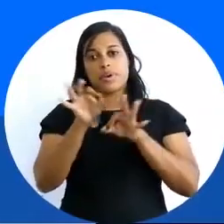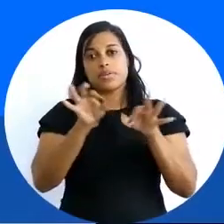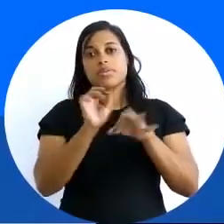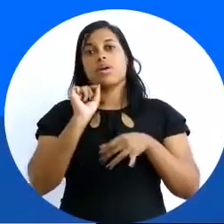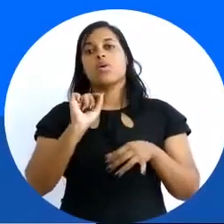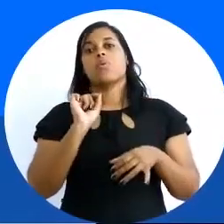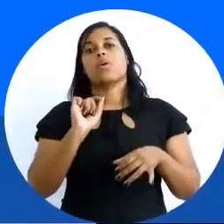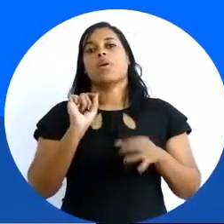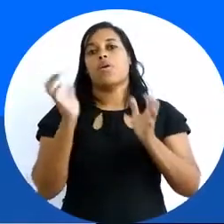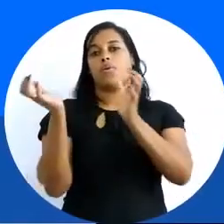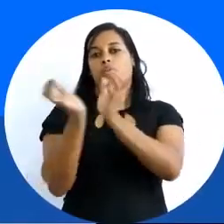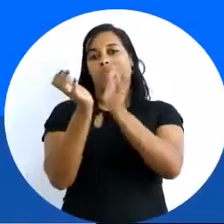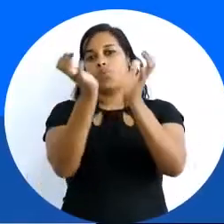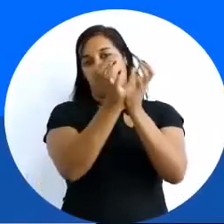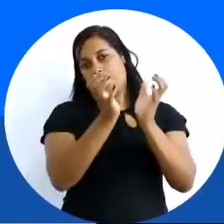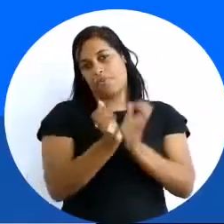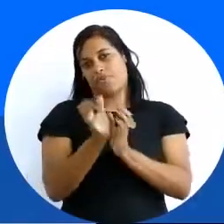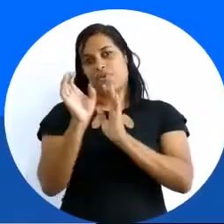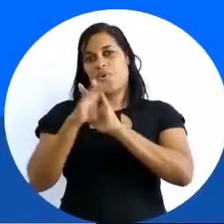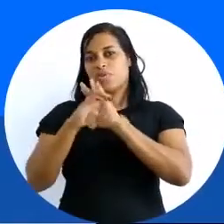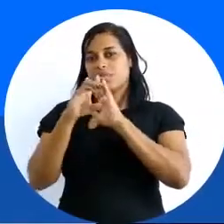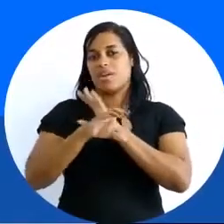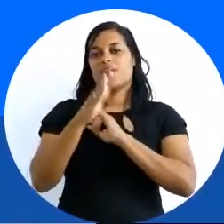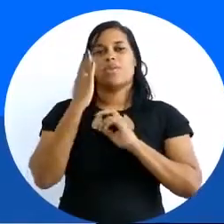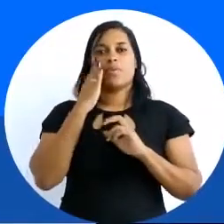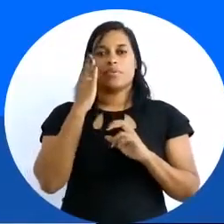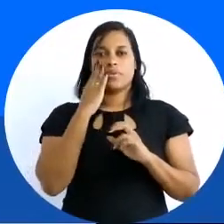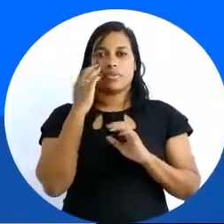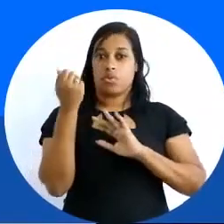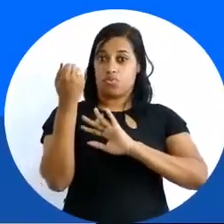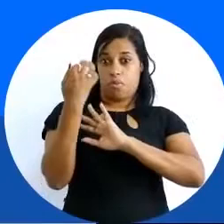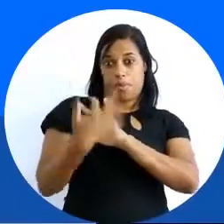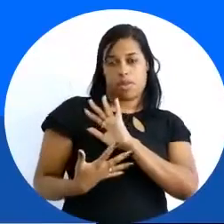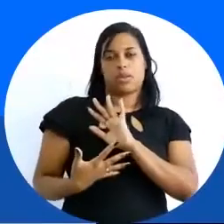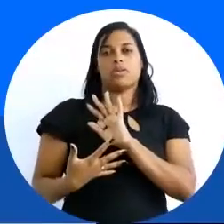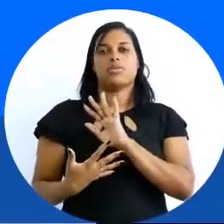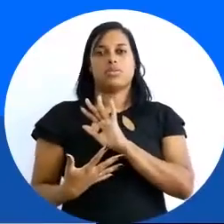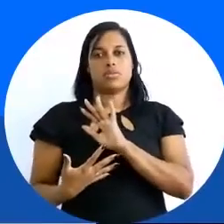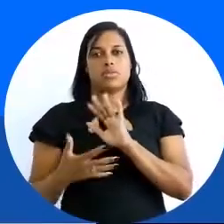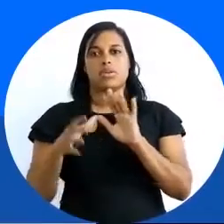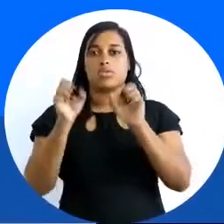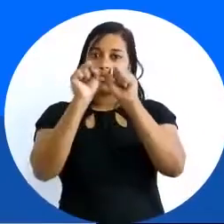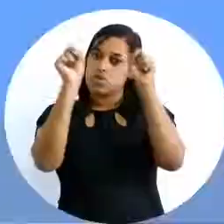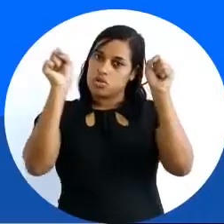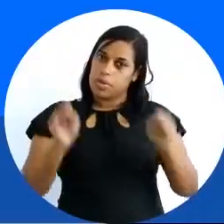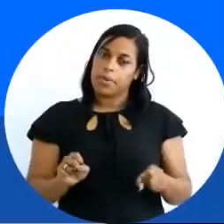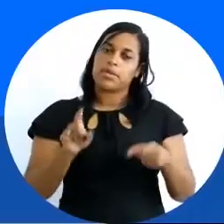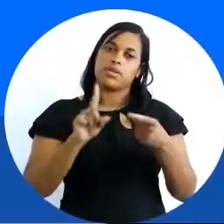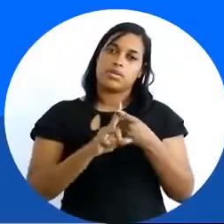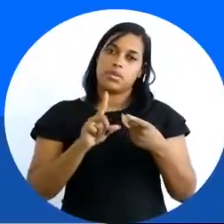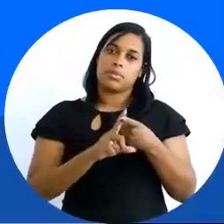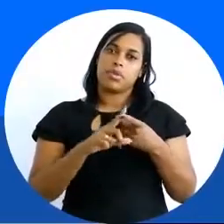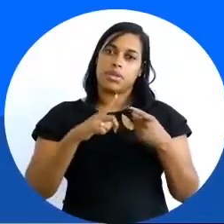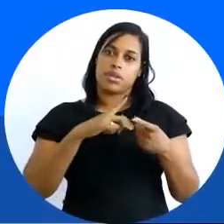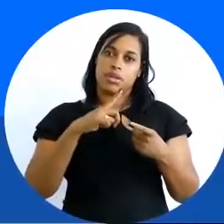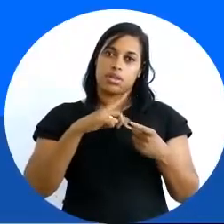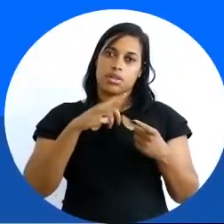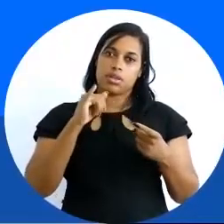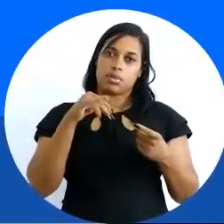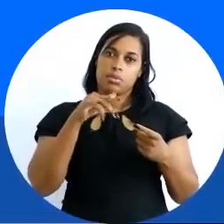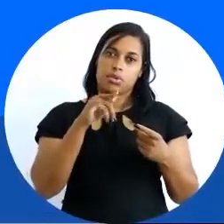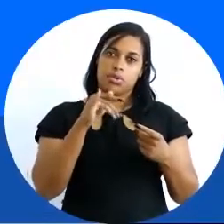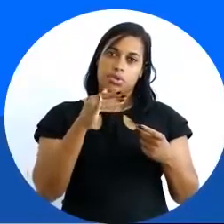se fossem por grupos de conceitos. Então não necessariamente alfabético, e sim por uma forma sistemática. Temos também os